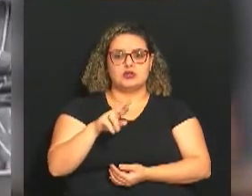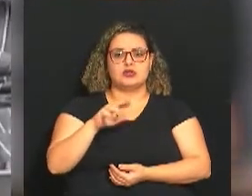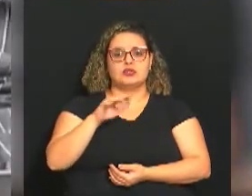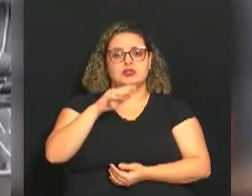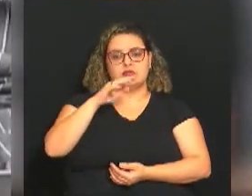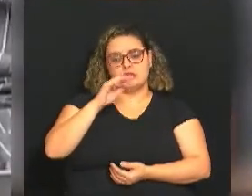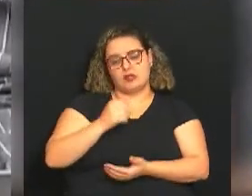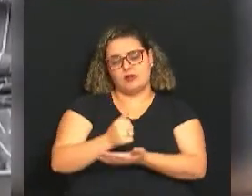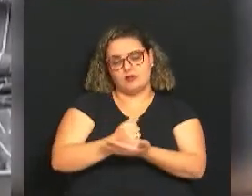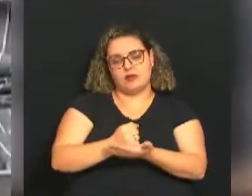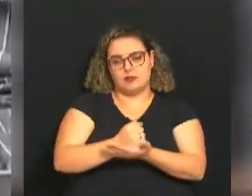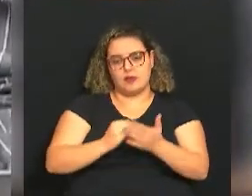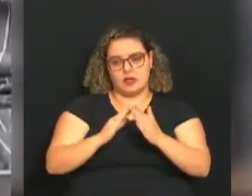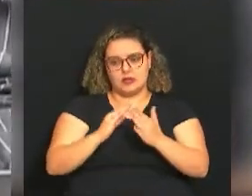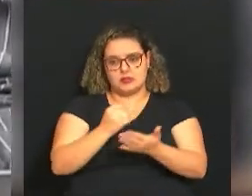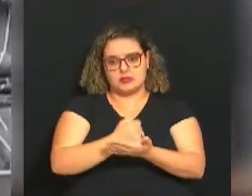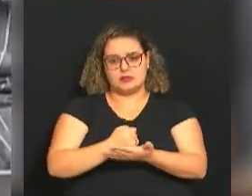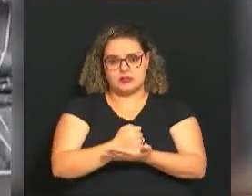na Lei